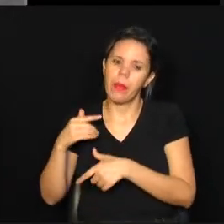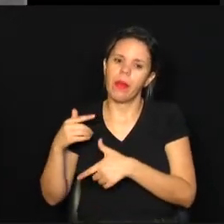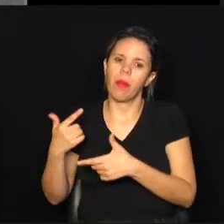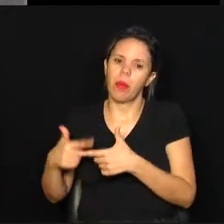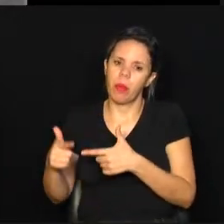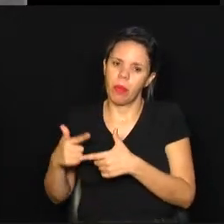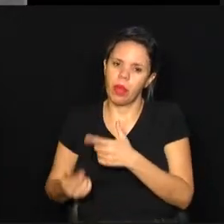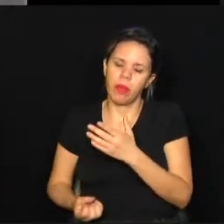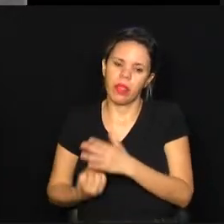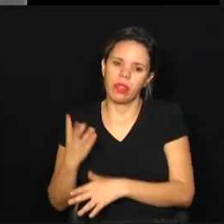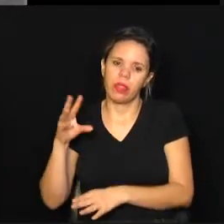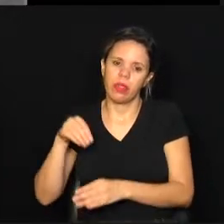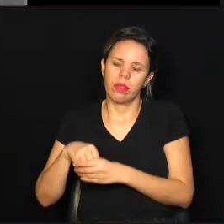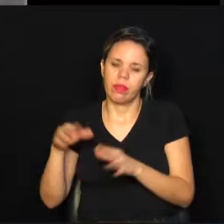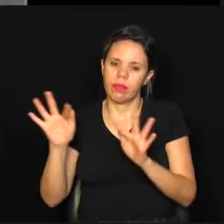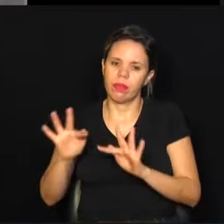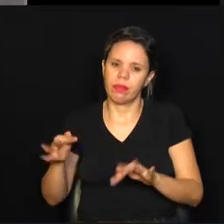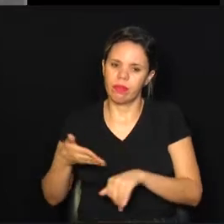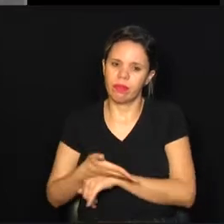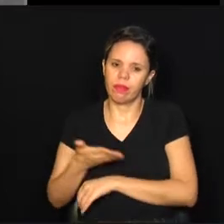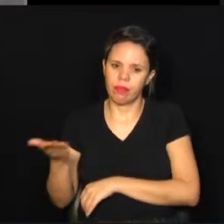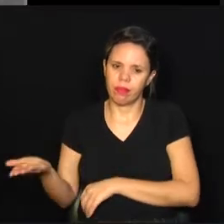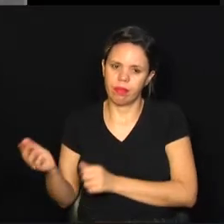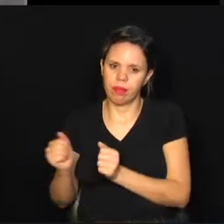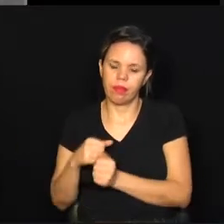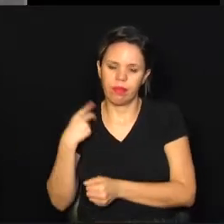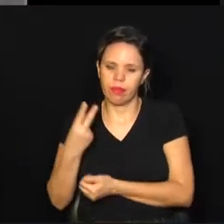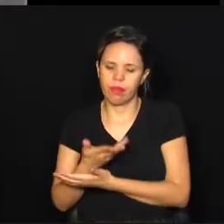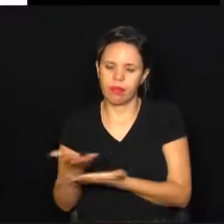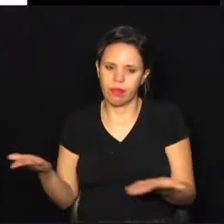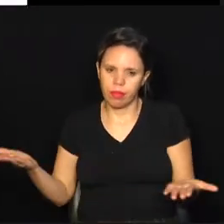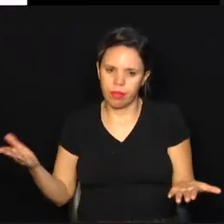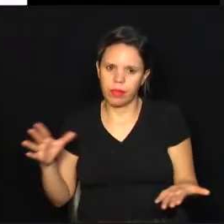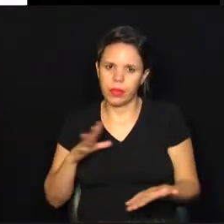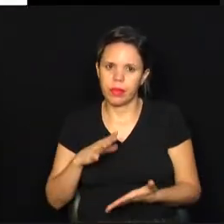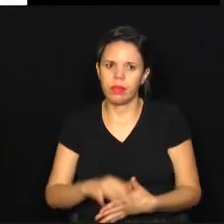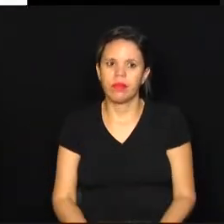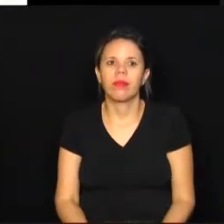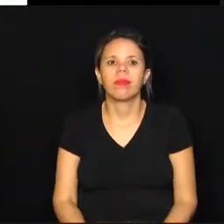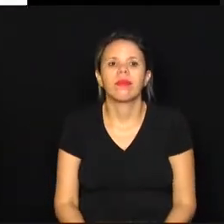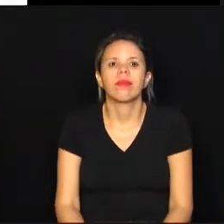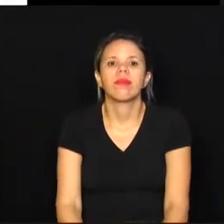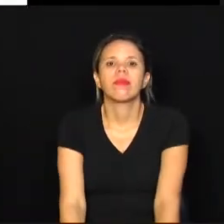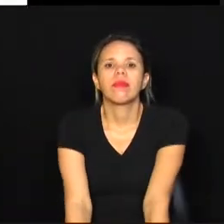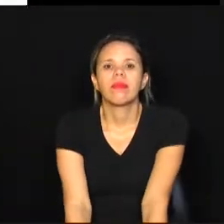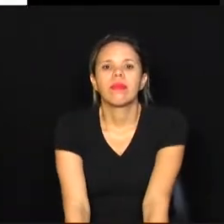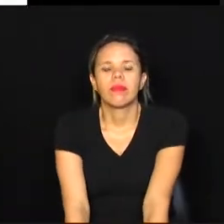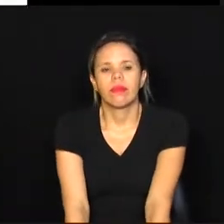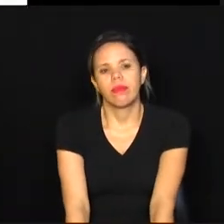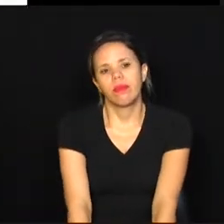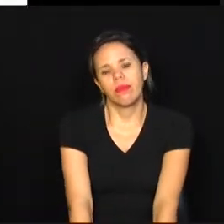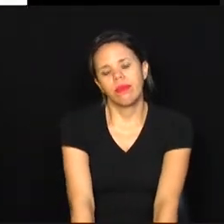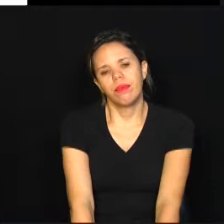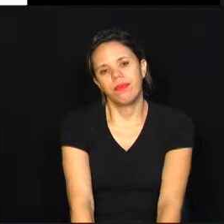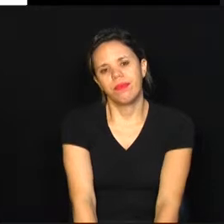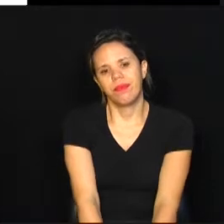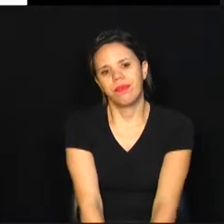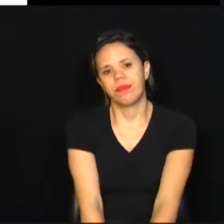infartado. E eu fico muito feliz de poder estar fazendo esse debate com os vereadores da nossa cidade. E